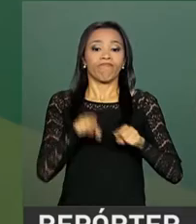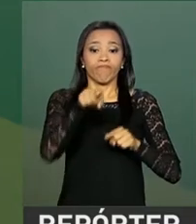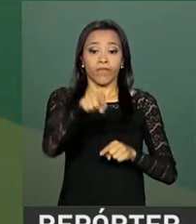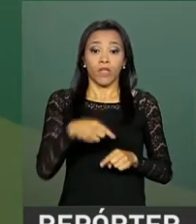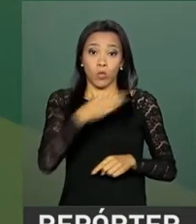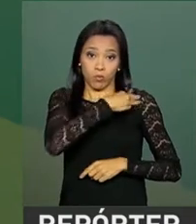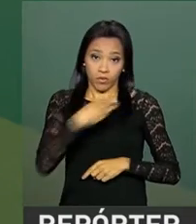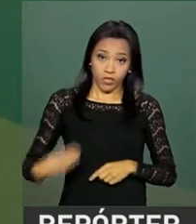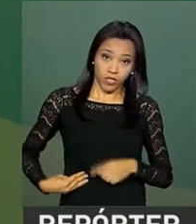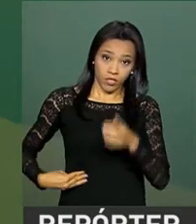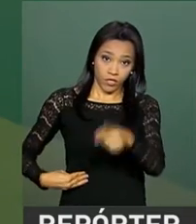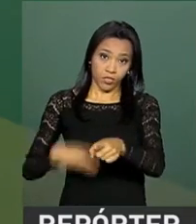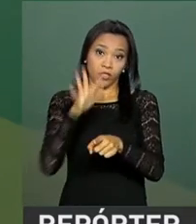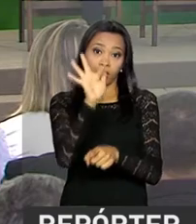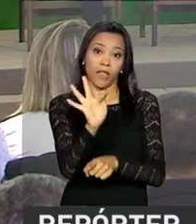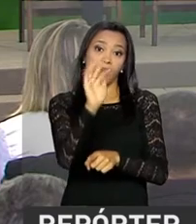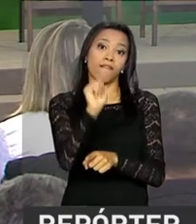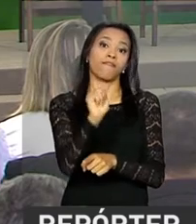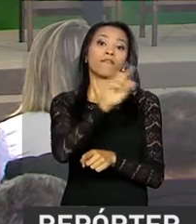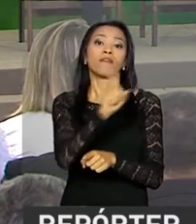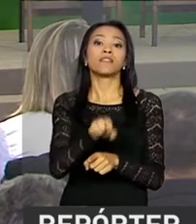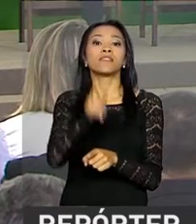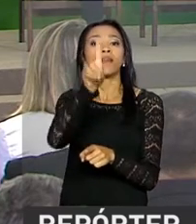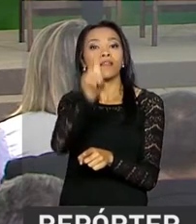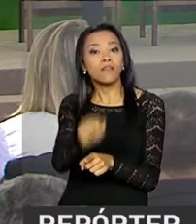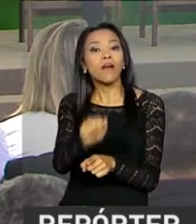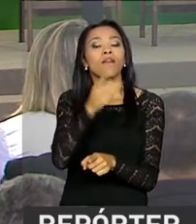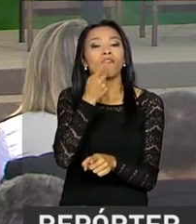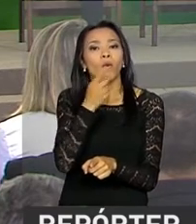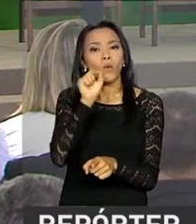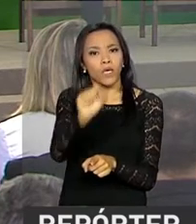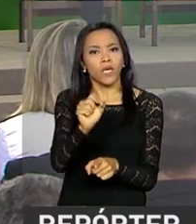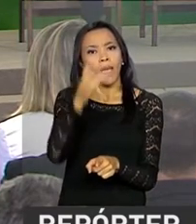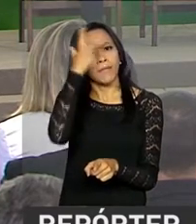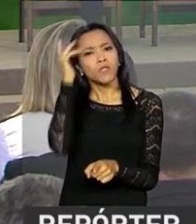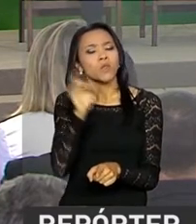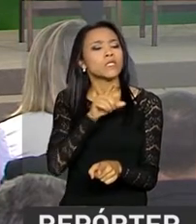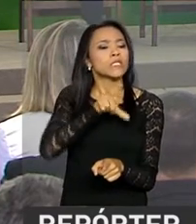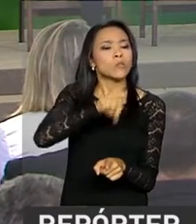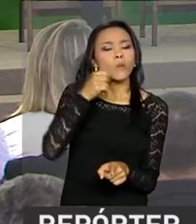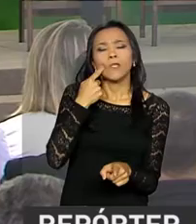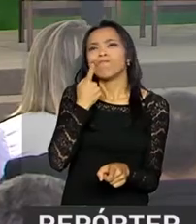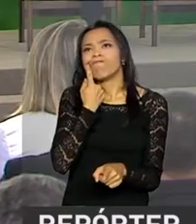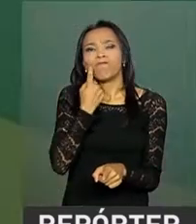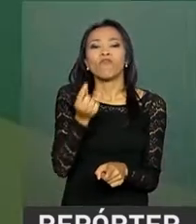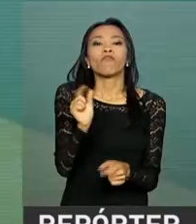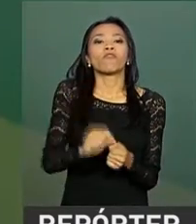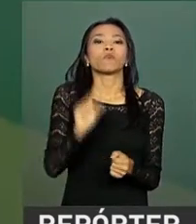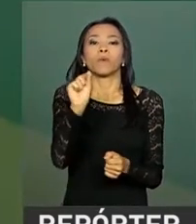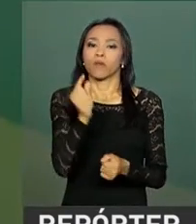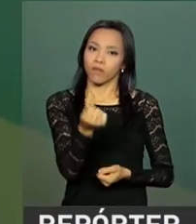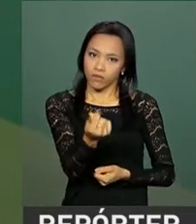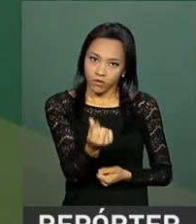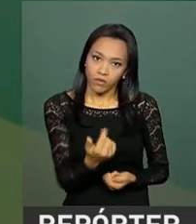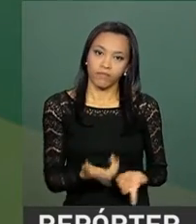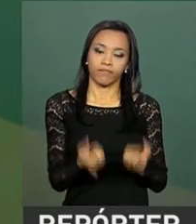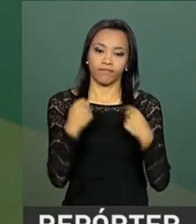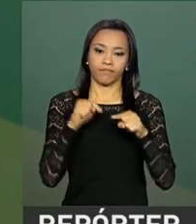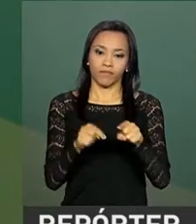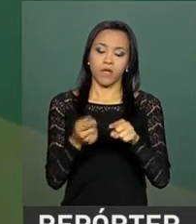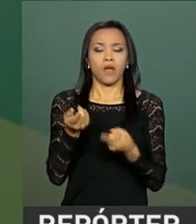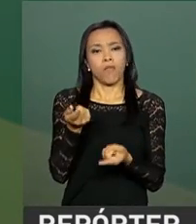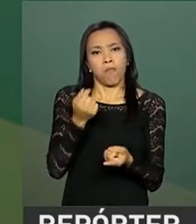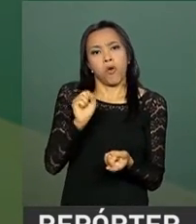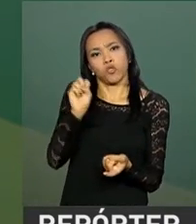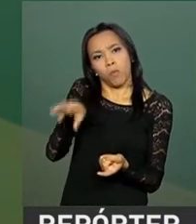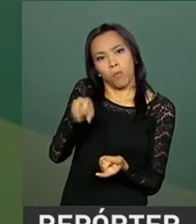Fazenda, Henrique Meirelles, disse que a medida permite o trabalhador escolher o que fazer com o dinheiro. Poupar,